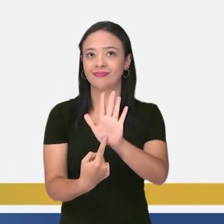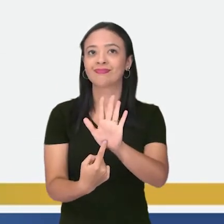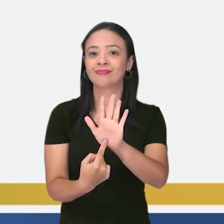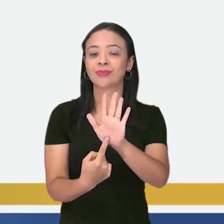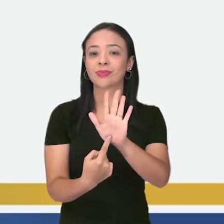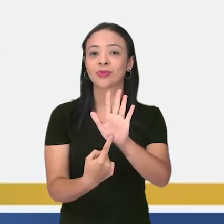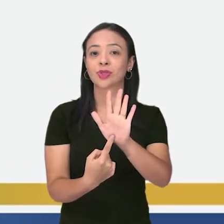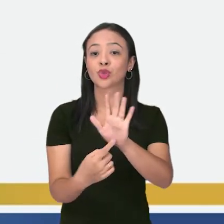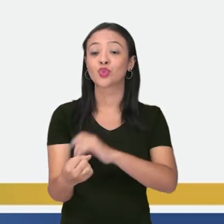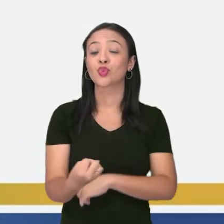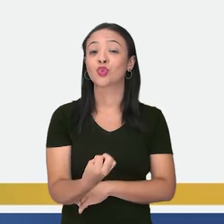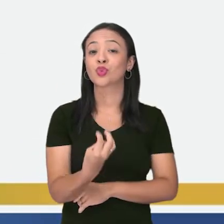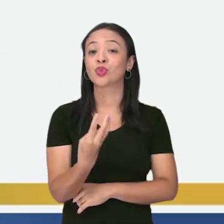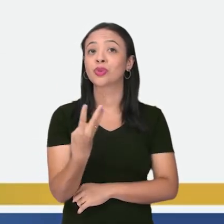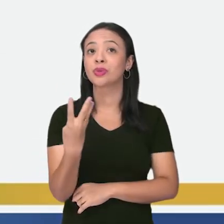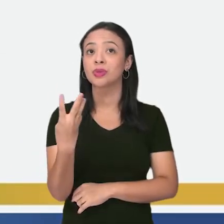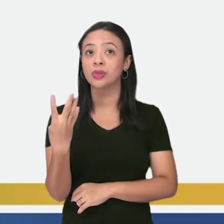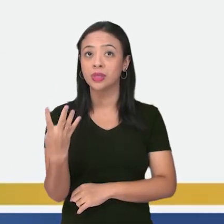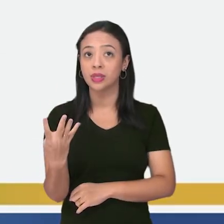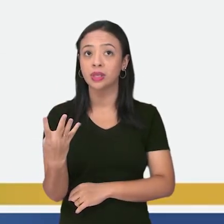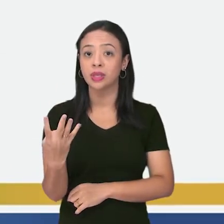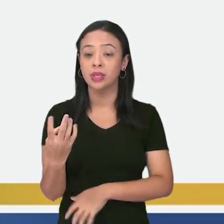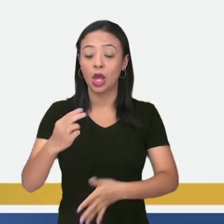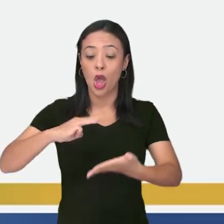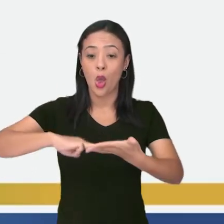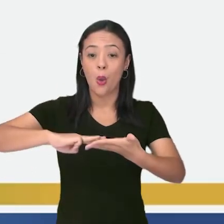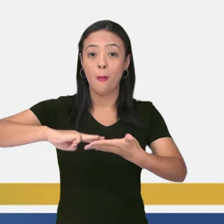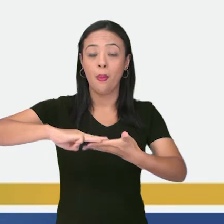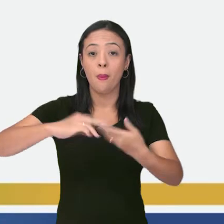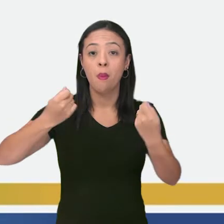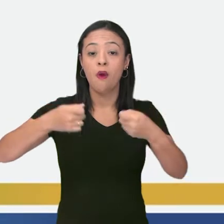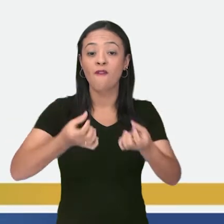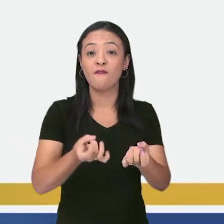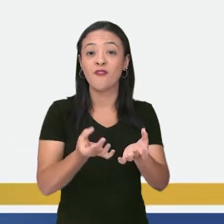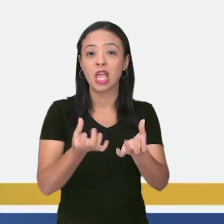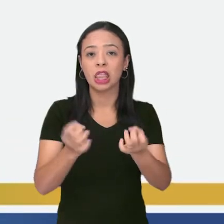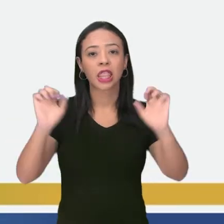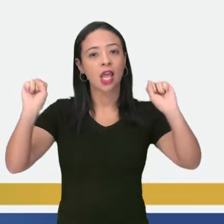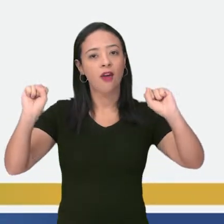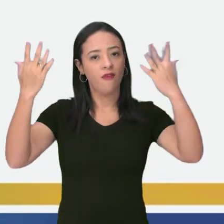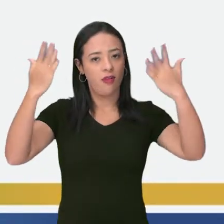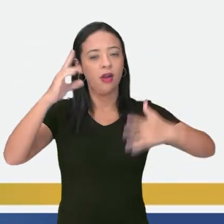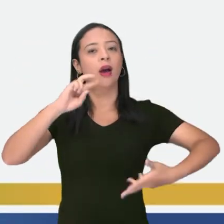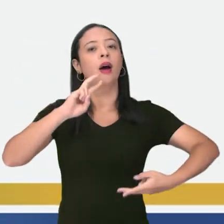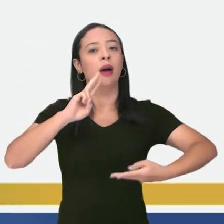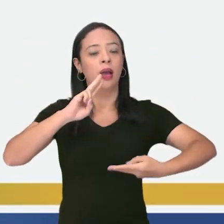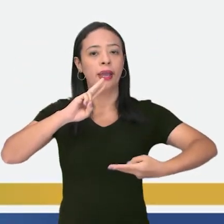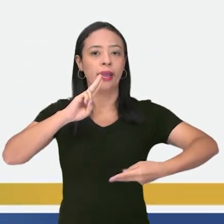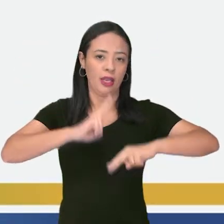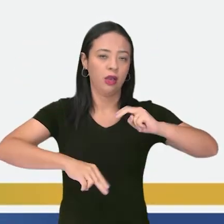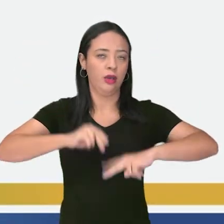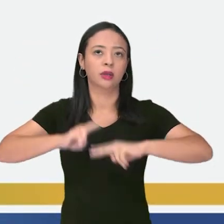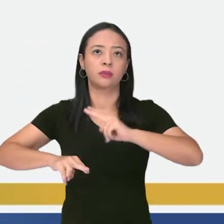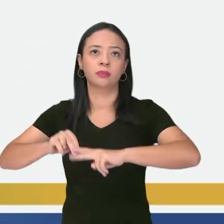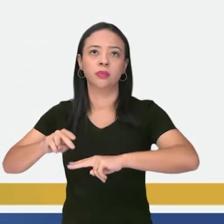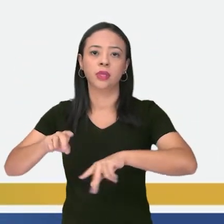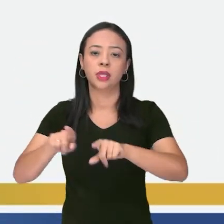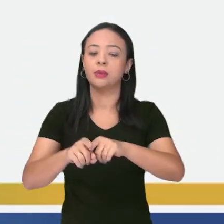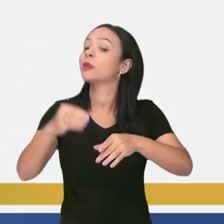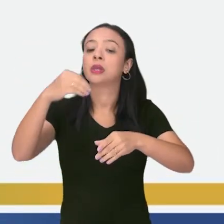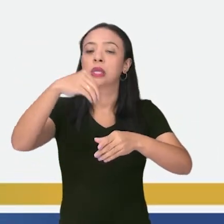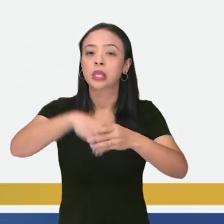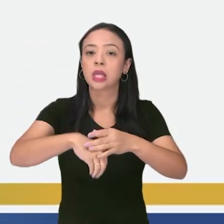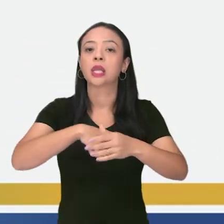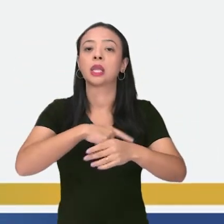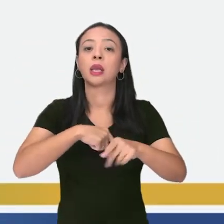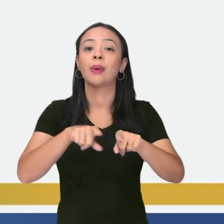mostra a quantidade de pastéis vendidos na festa. Recheios, números de